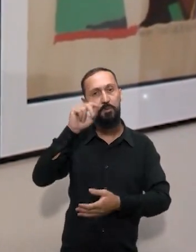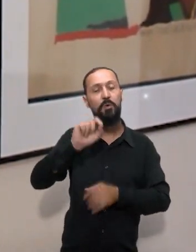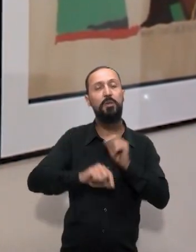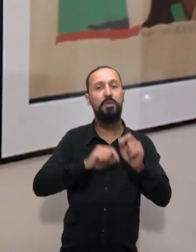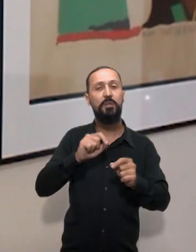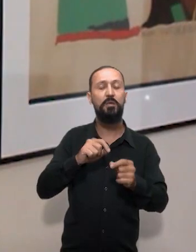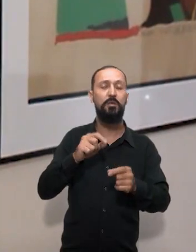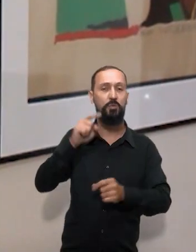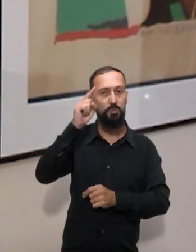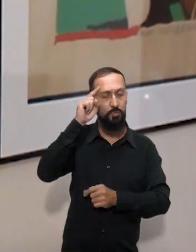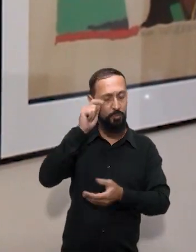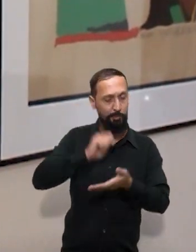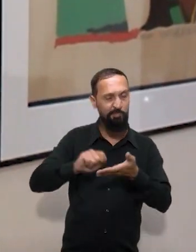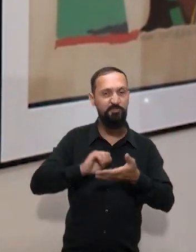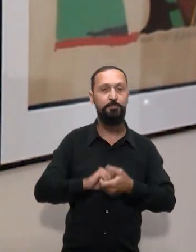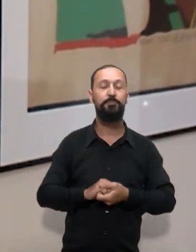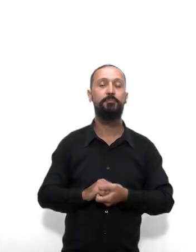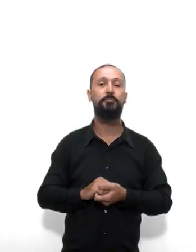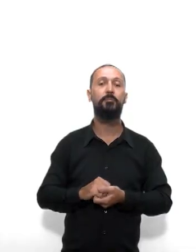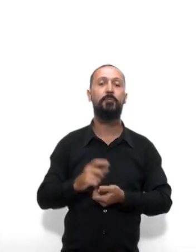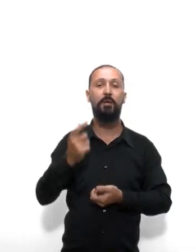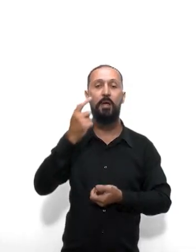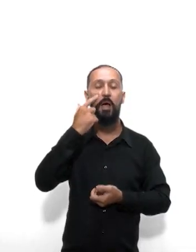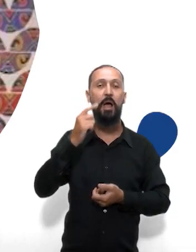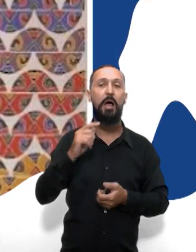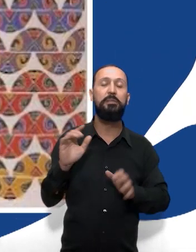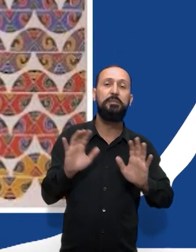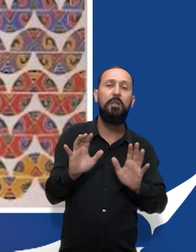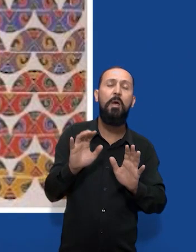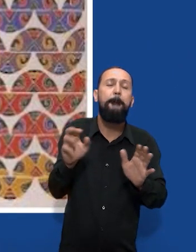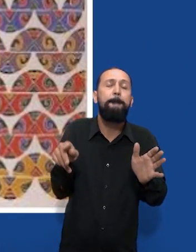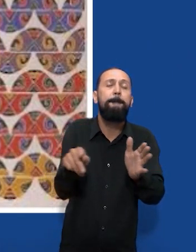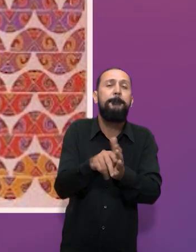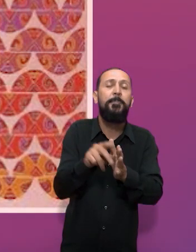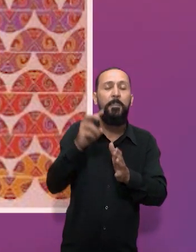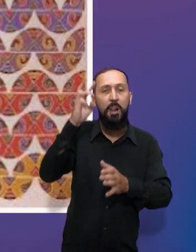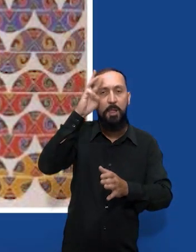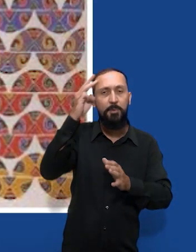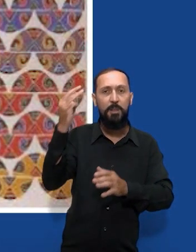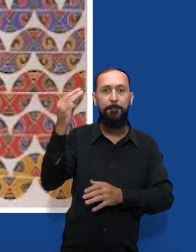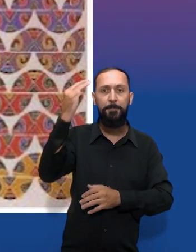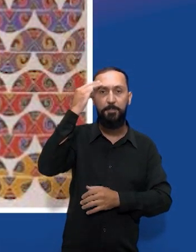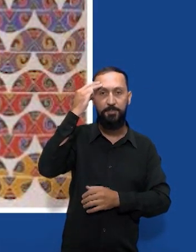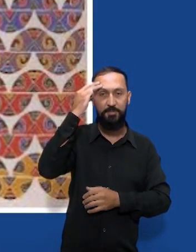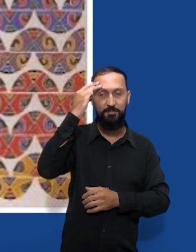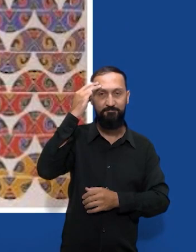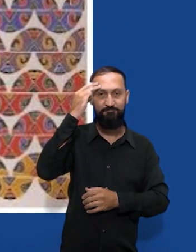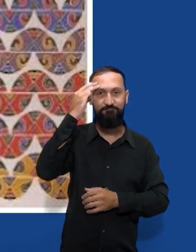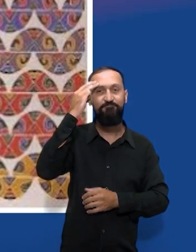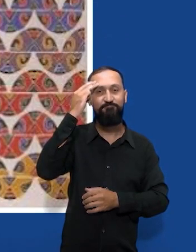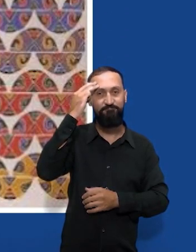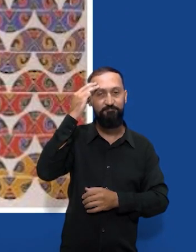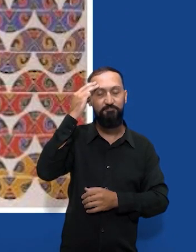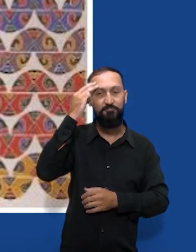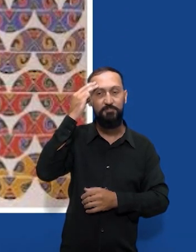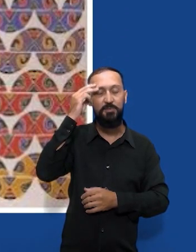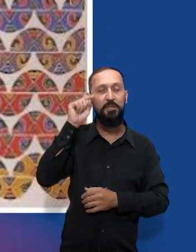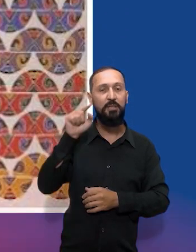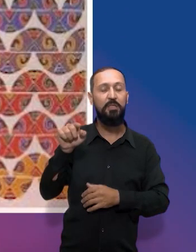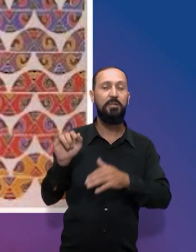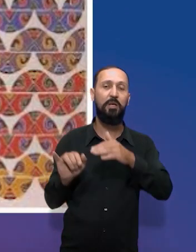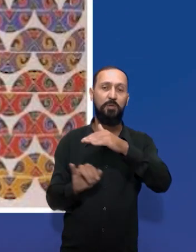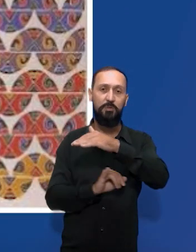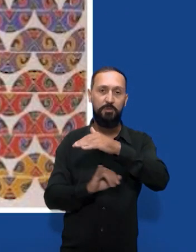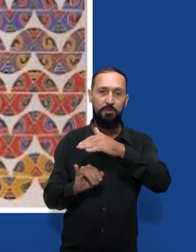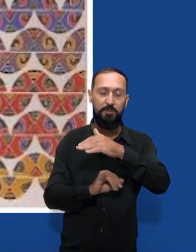a nossa história, que ela é escrita todos os dias. A saudação é para fazer justiça à memória dessa pessoa, né,